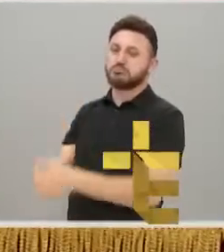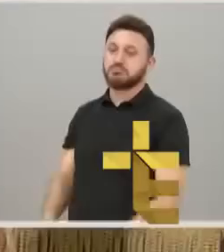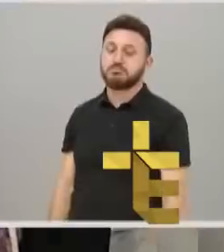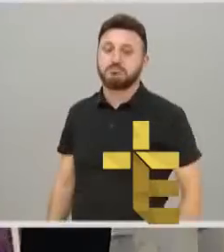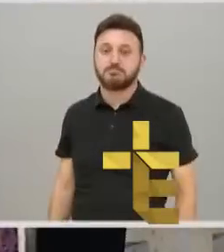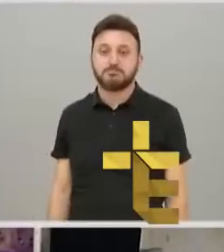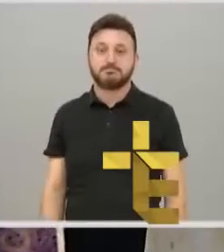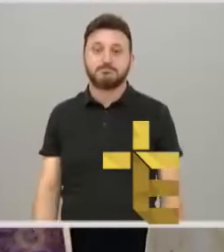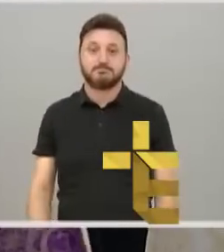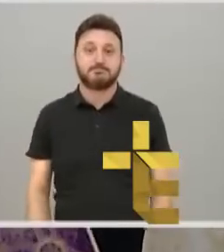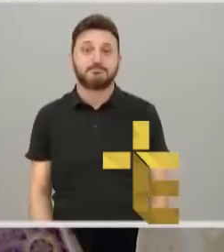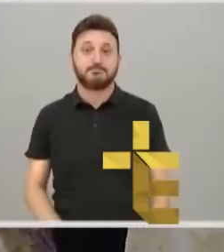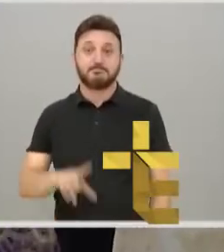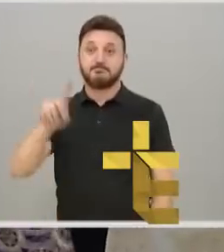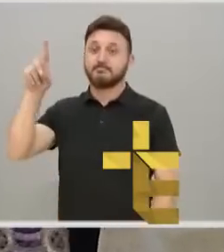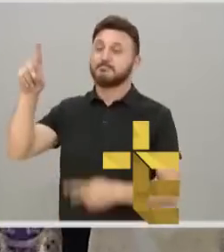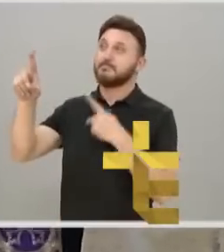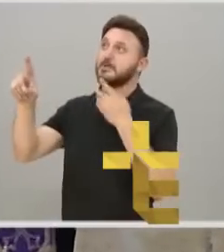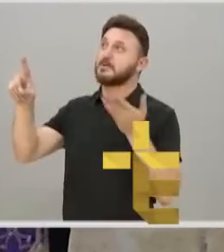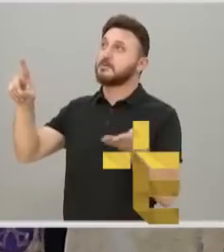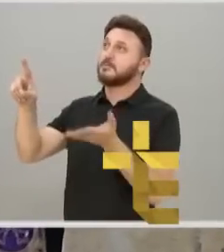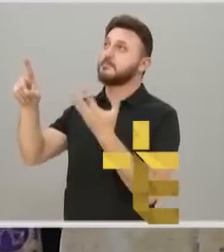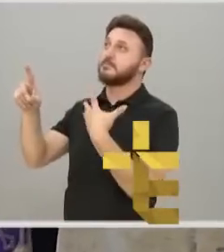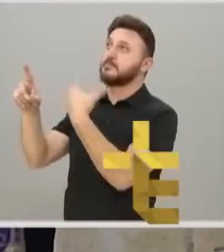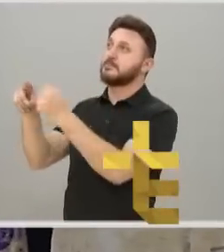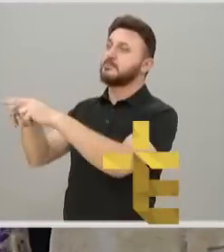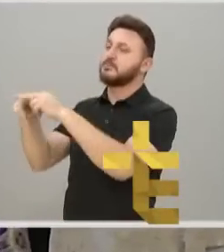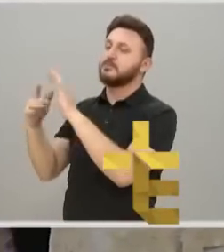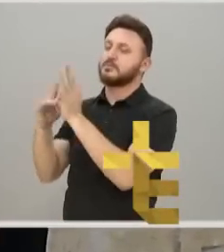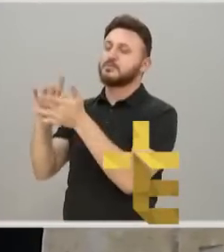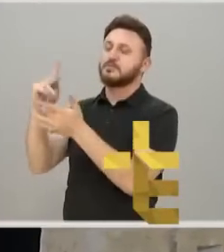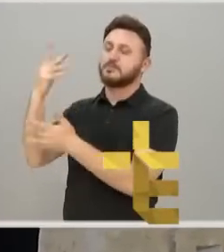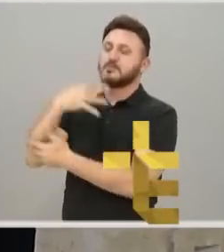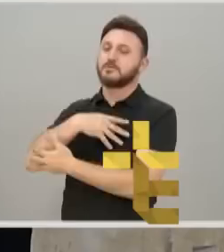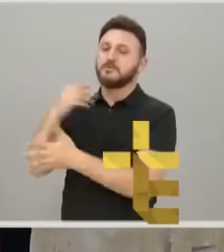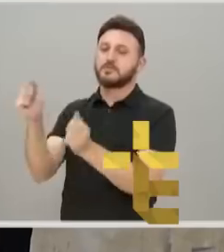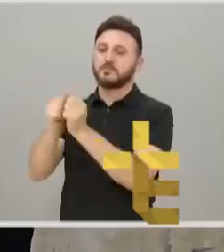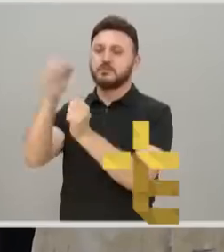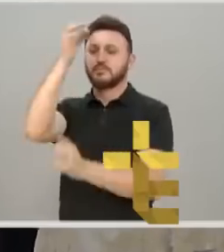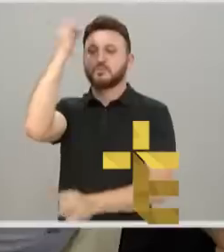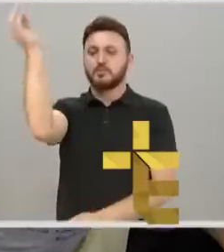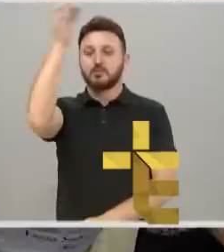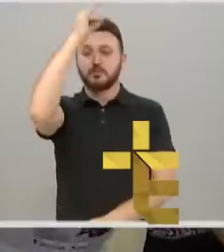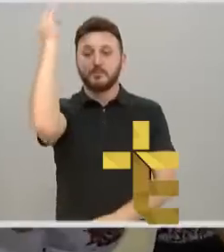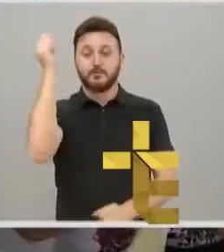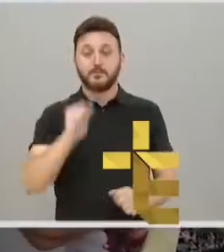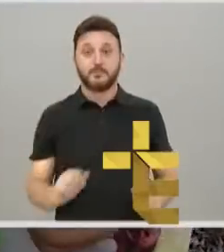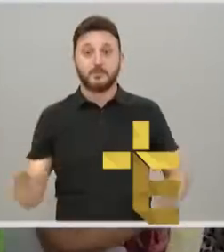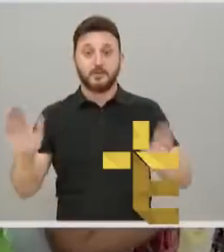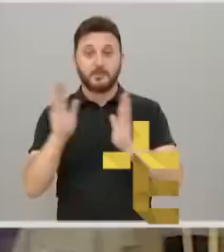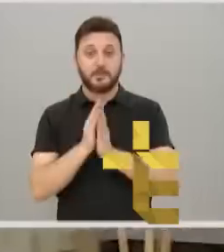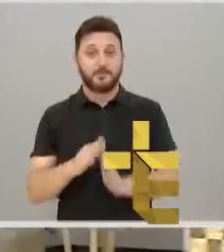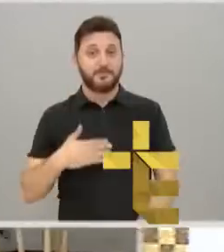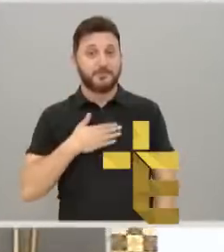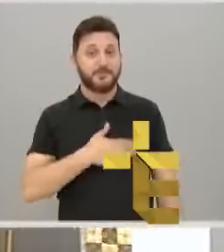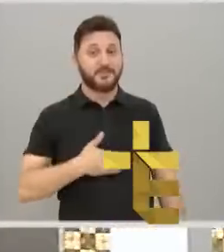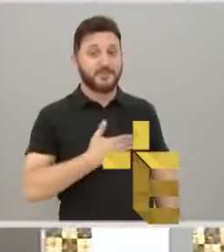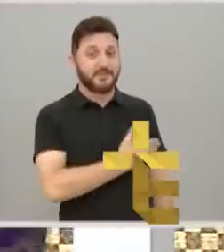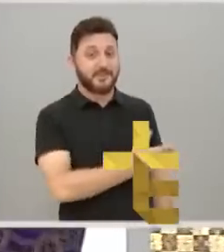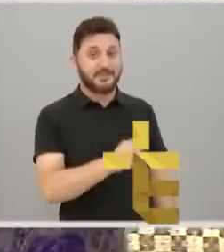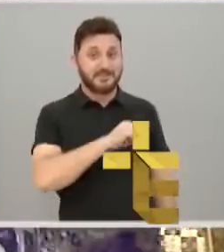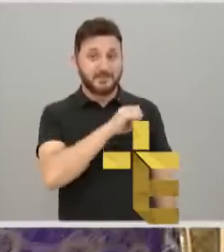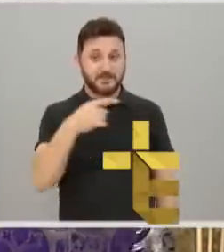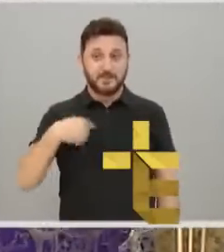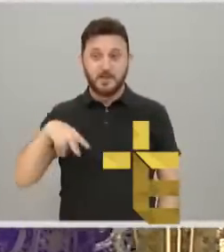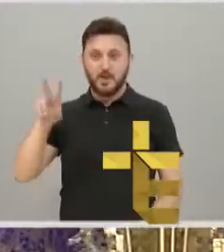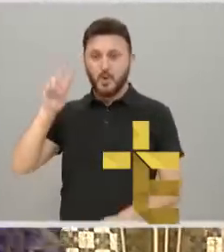nossa súplica. Atendei-nos, ó Pai, nós vo-lo pedimos, por teu Filho no Espírito Santo. Amém. Filhos e filhas, se você